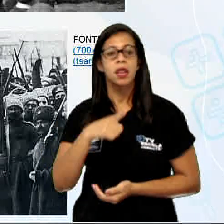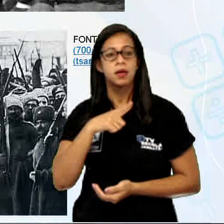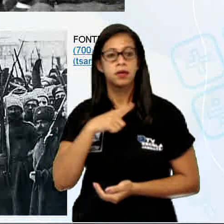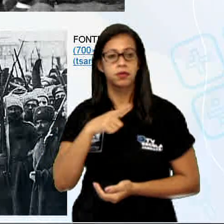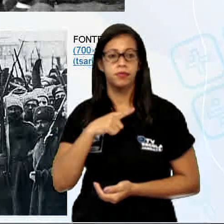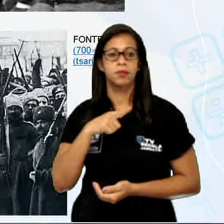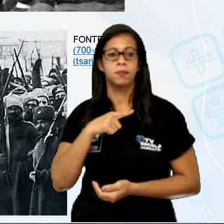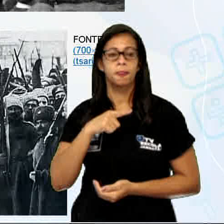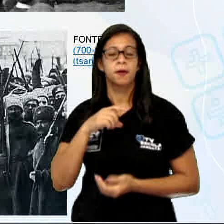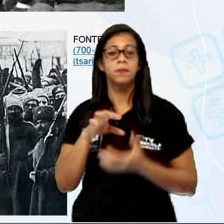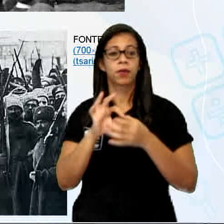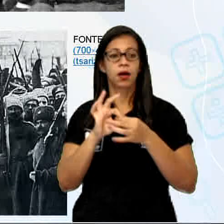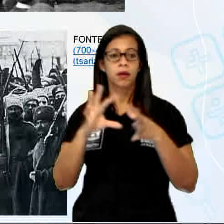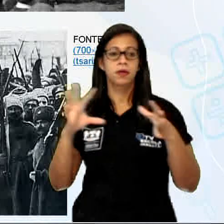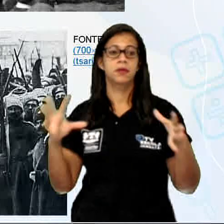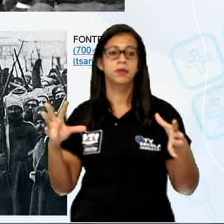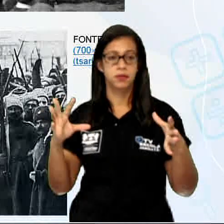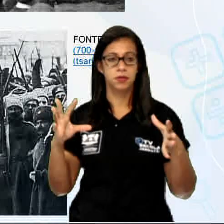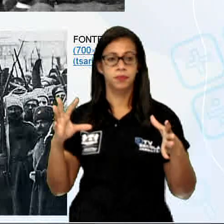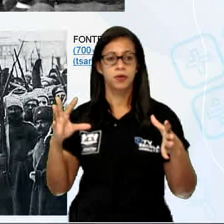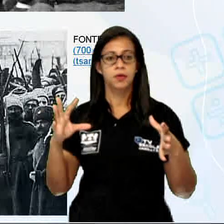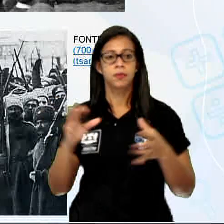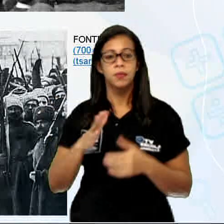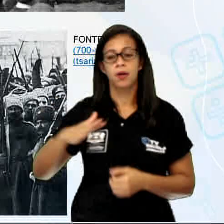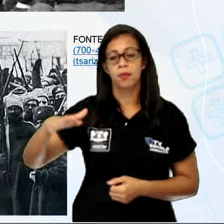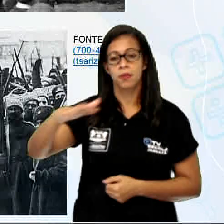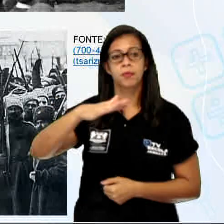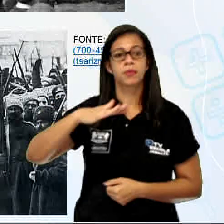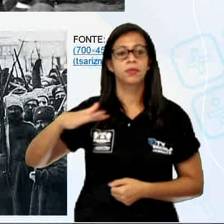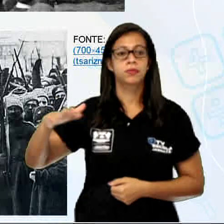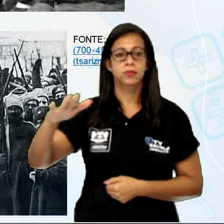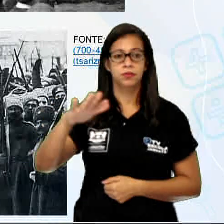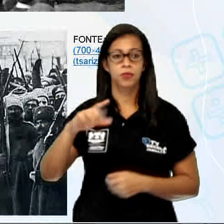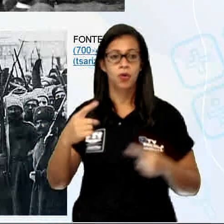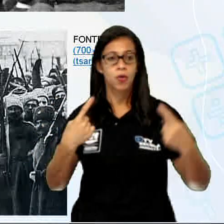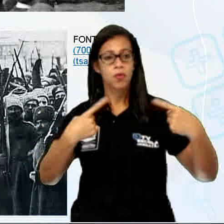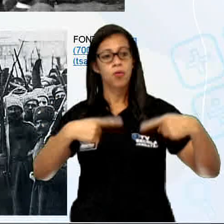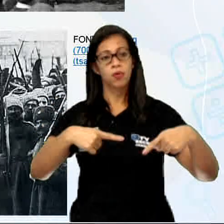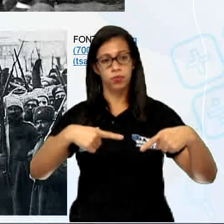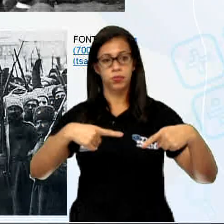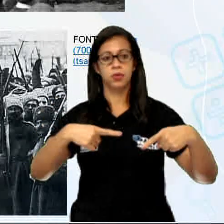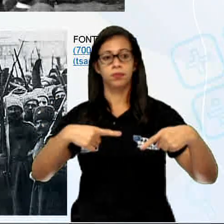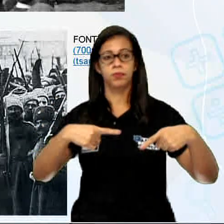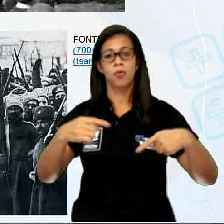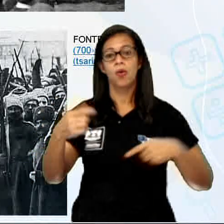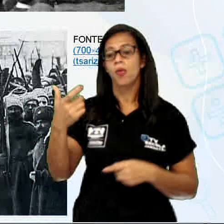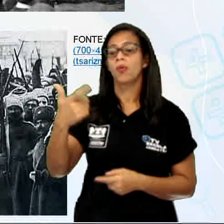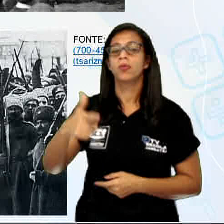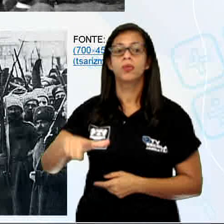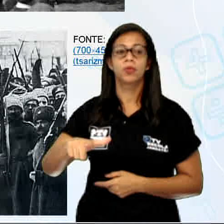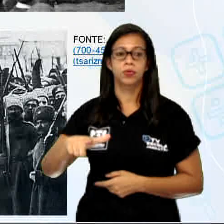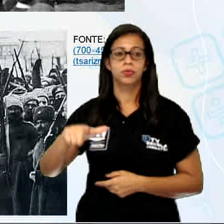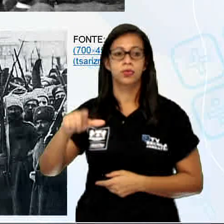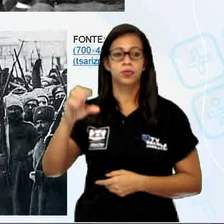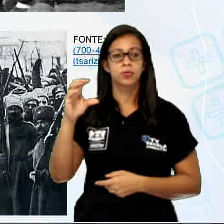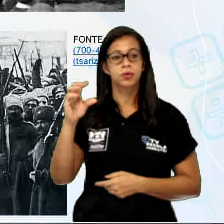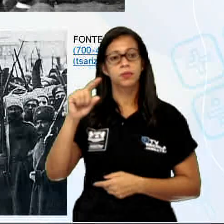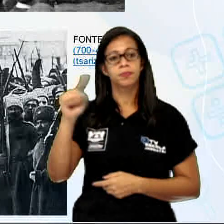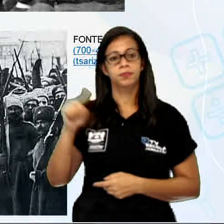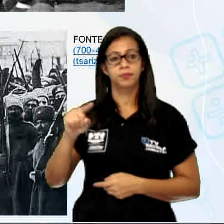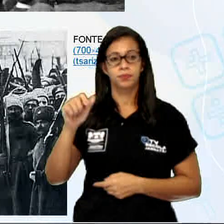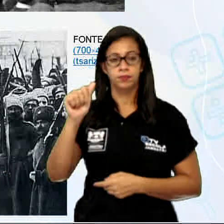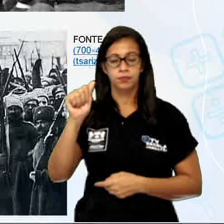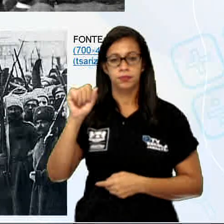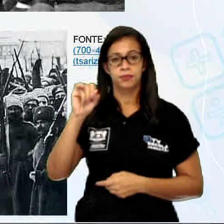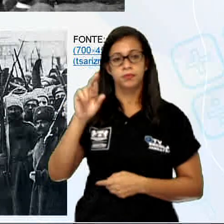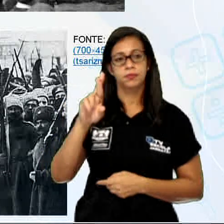é denominada de Revolução Menchevique. Então, os mencheviques vão instigar a população russa, trabalhadores